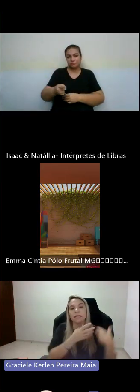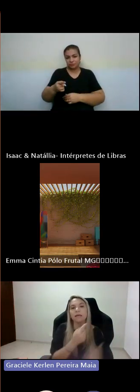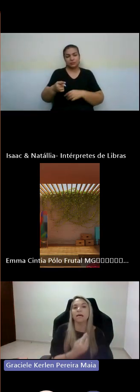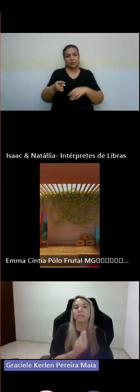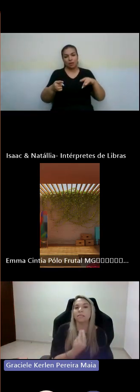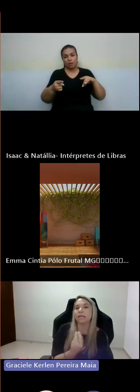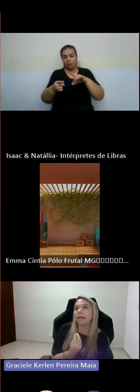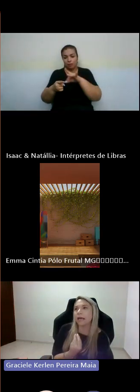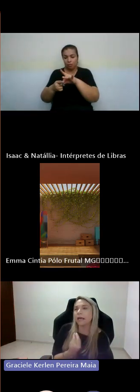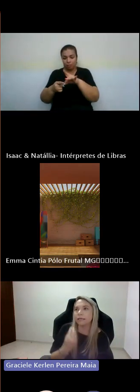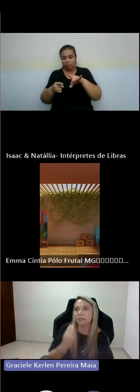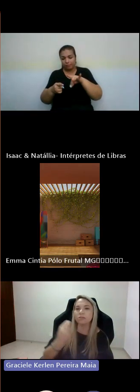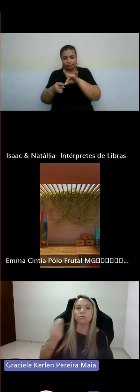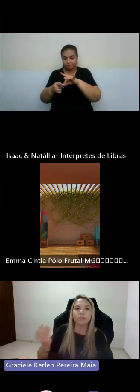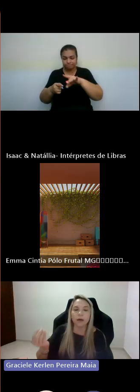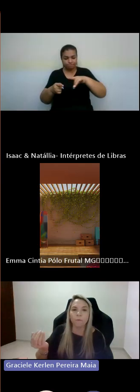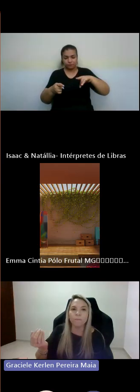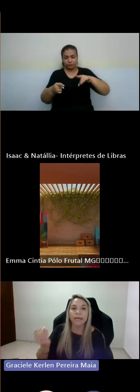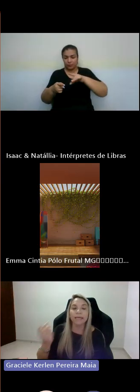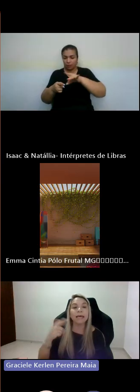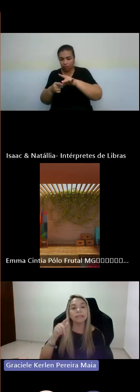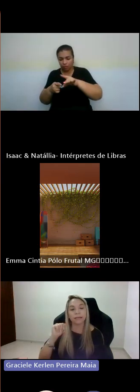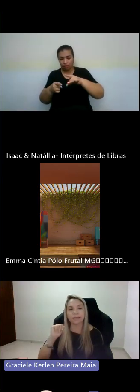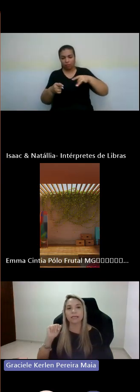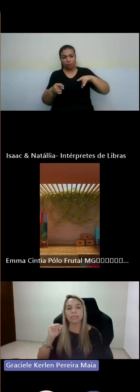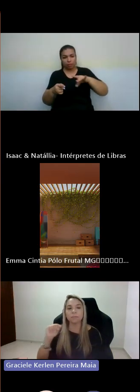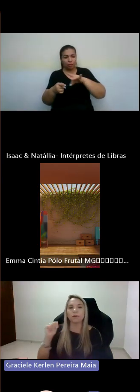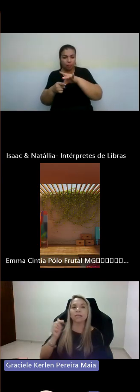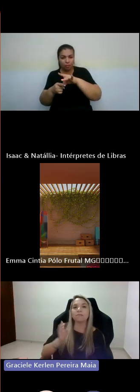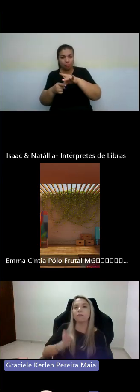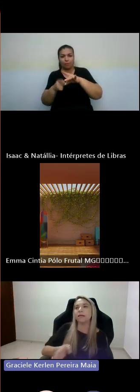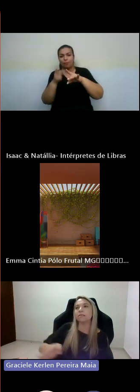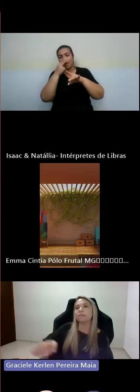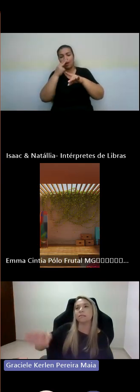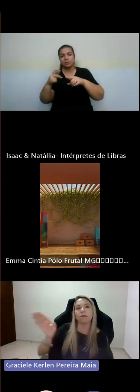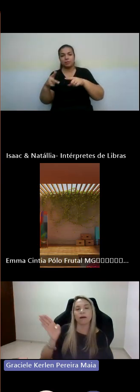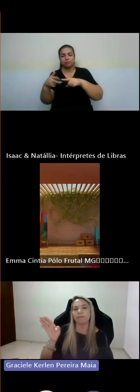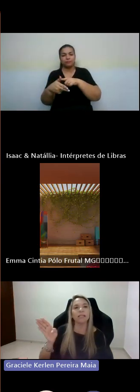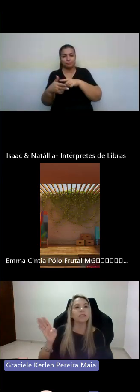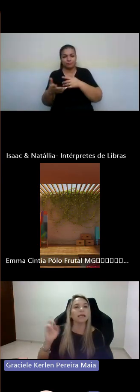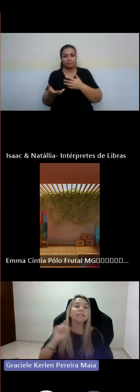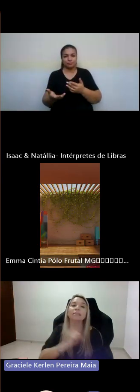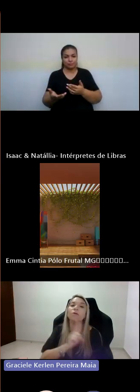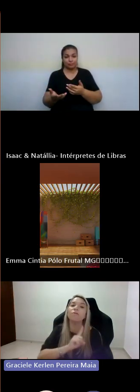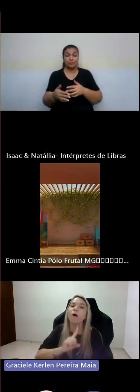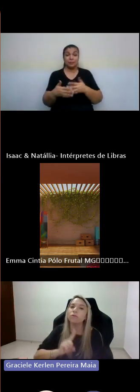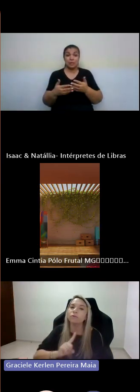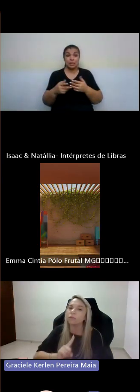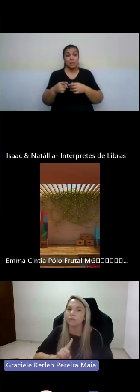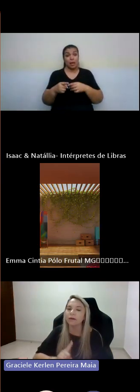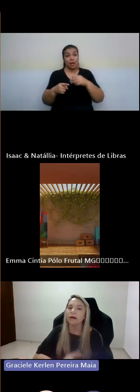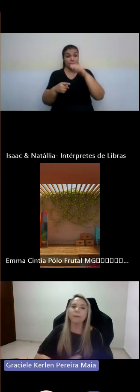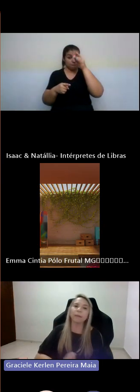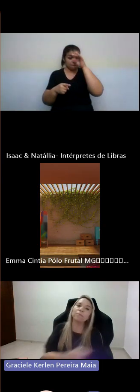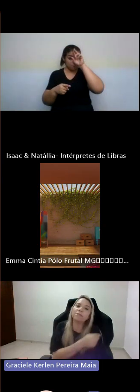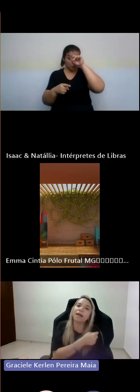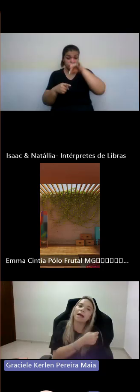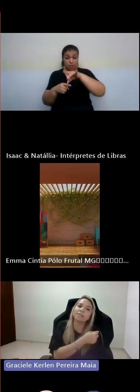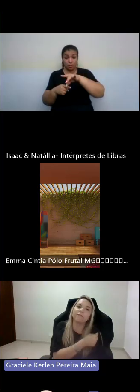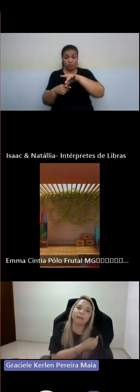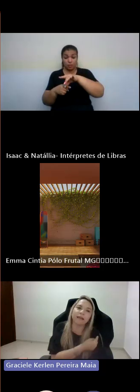ficam sem aquela instrução. E é interessante porque as formigas que estão à frente, elas não voltam